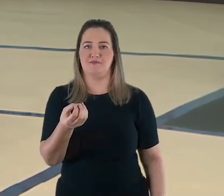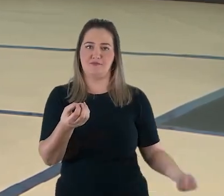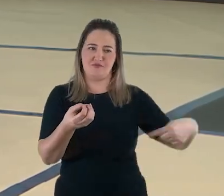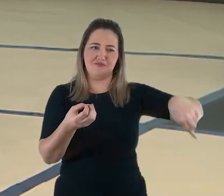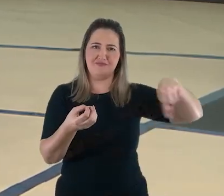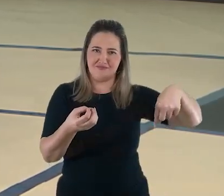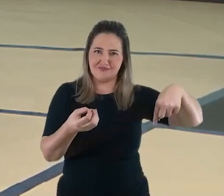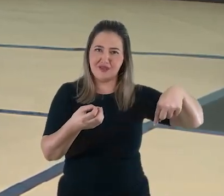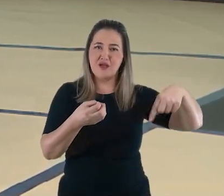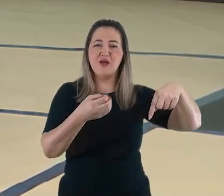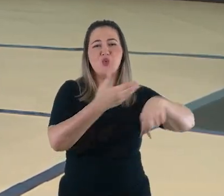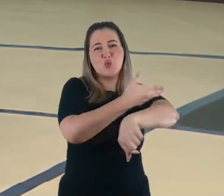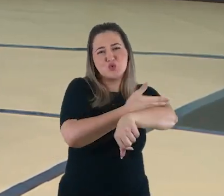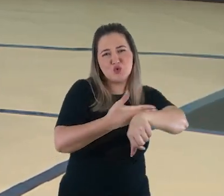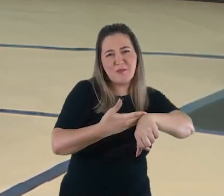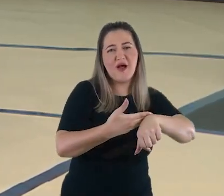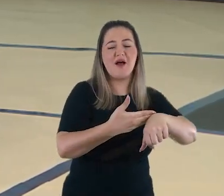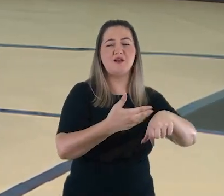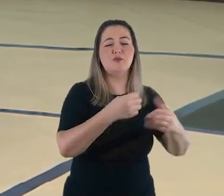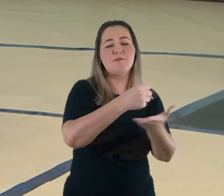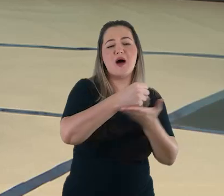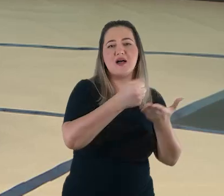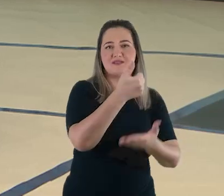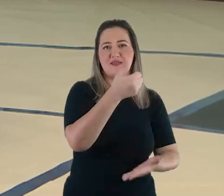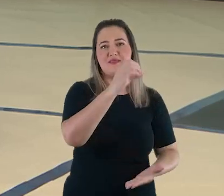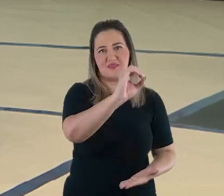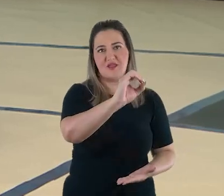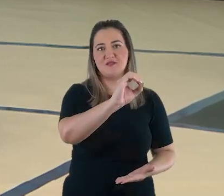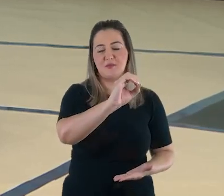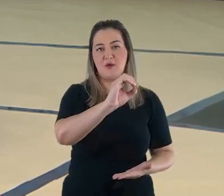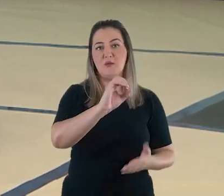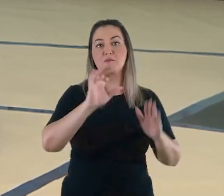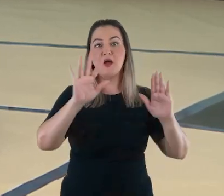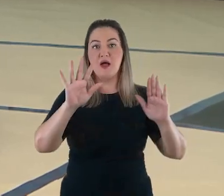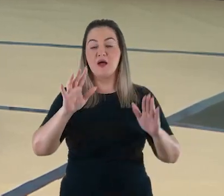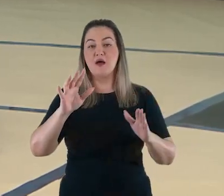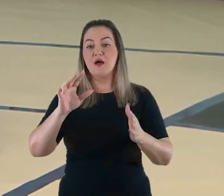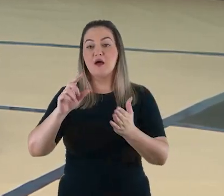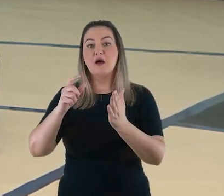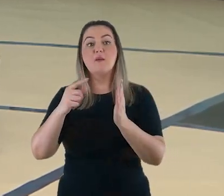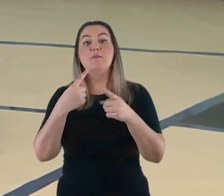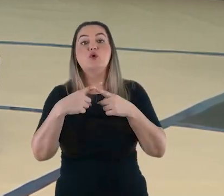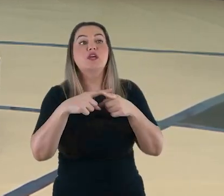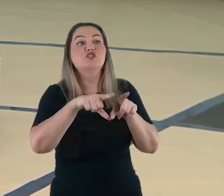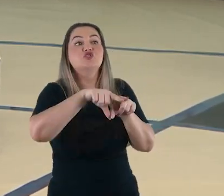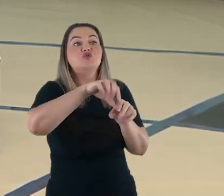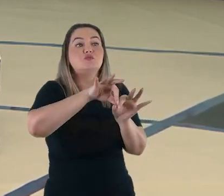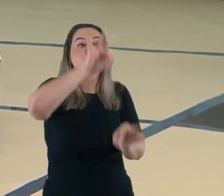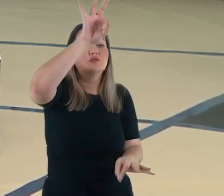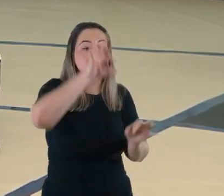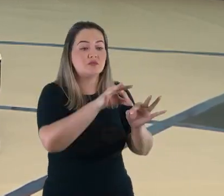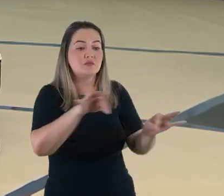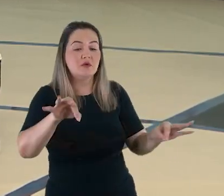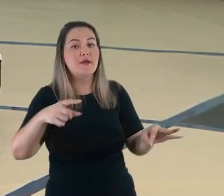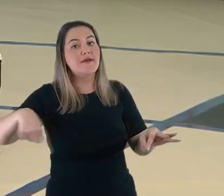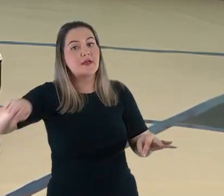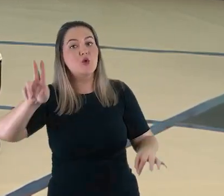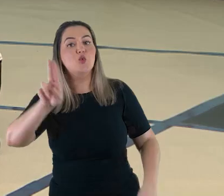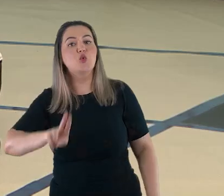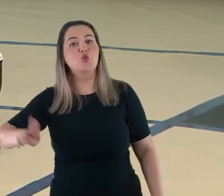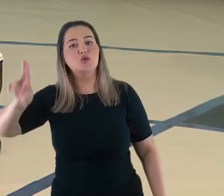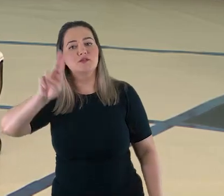usamos o valor decimal. Mas essa anotação não é tão difícil de compreender. Sabe por quê? Porque, em parte, eles também usavam